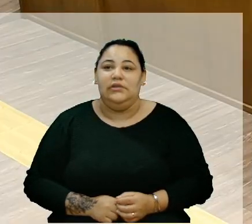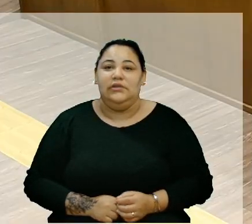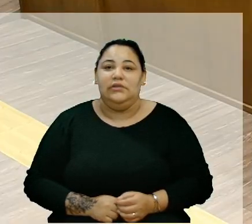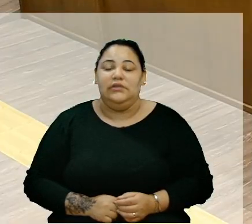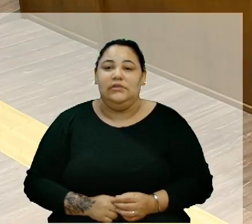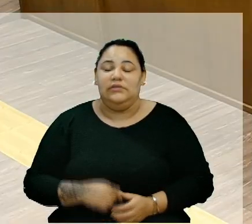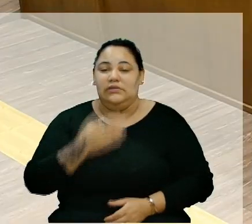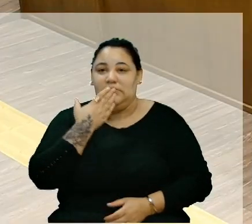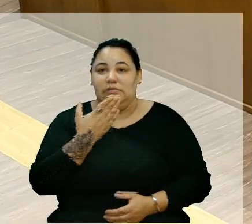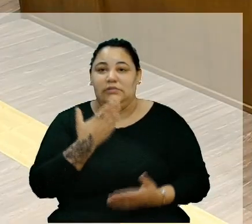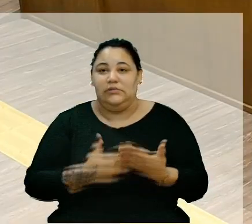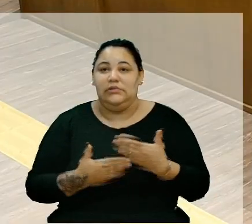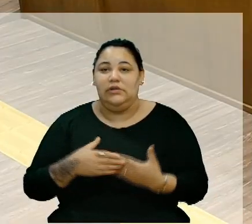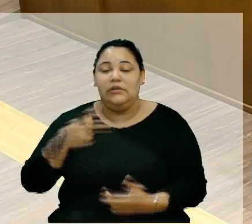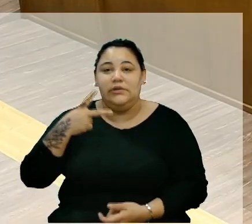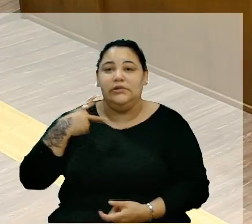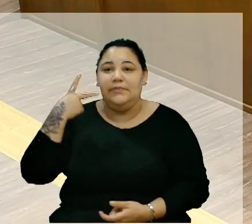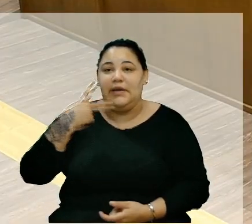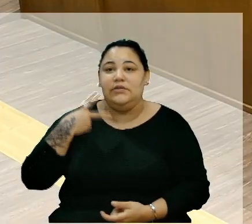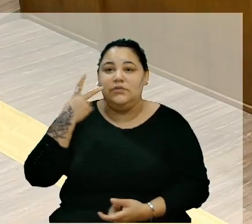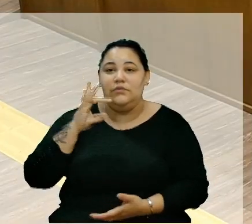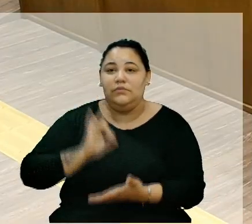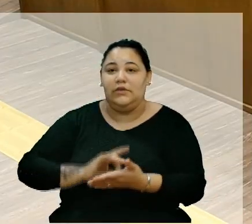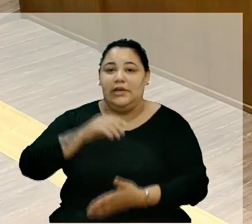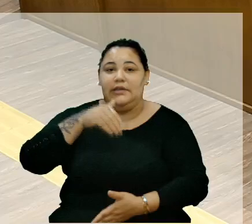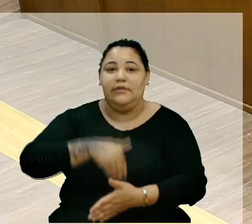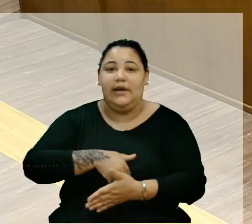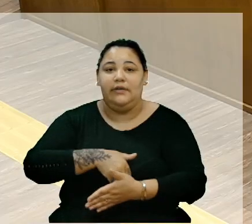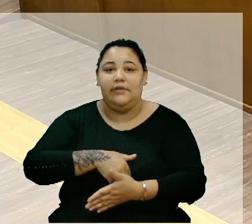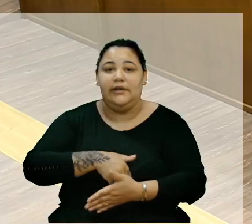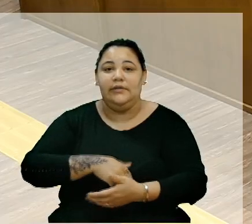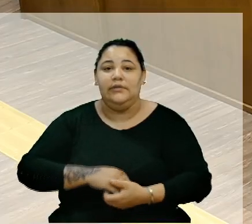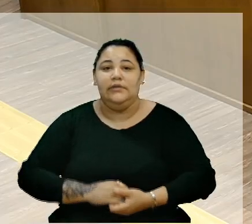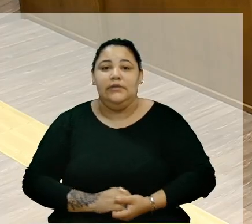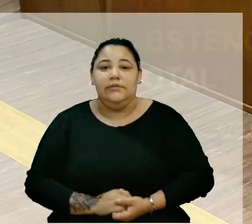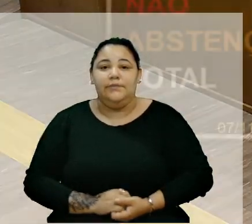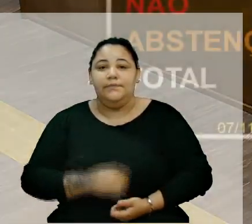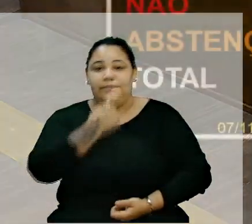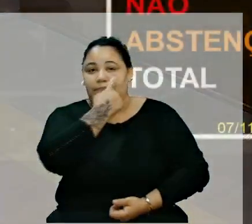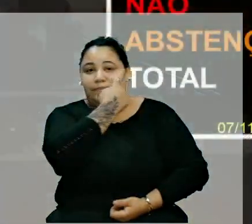Solicito aos vereadores e vereadoras que registrem seus votos.